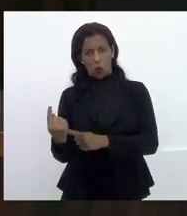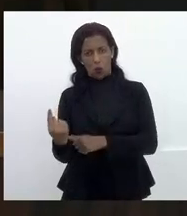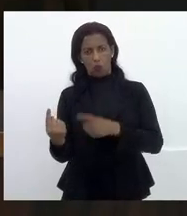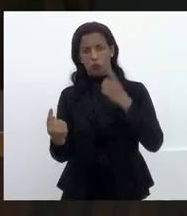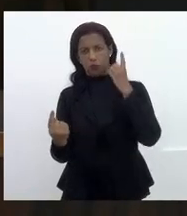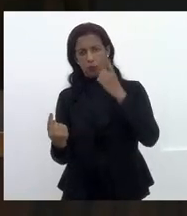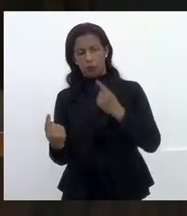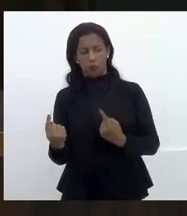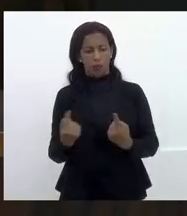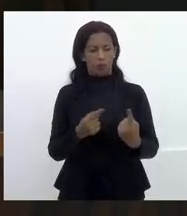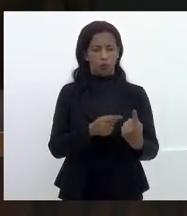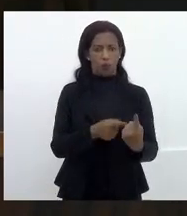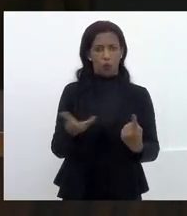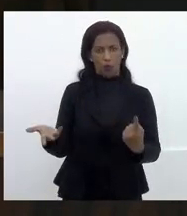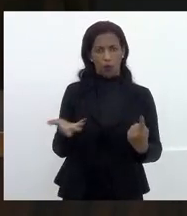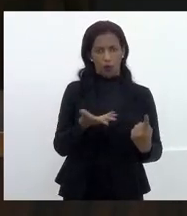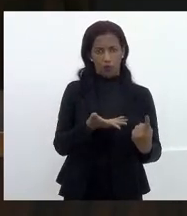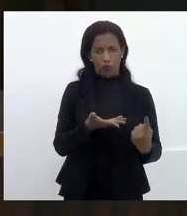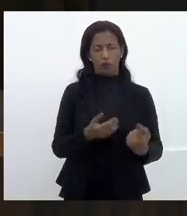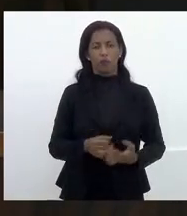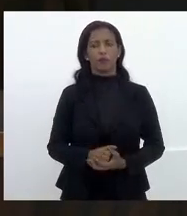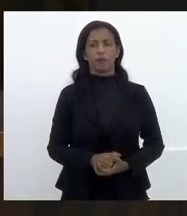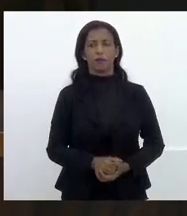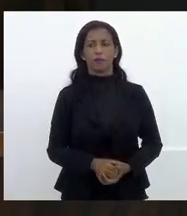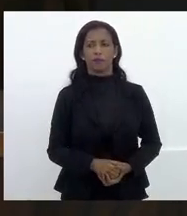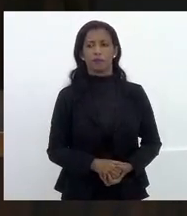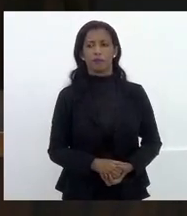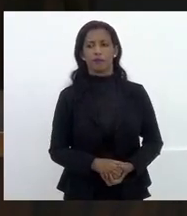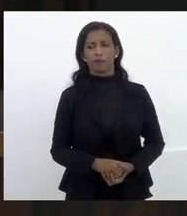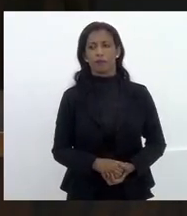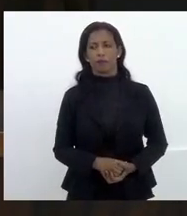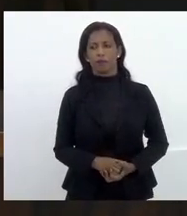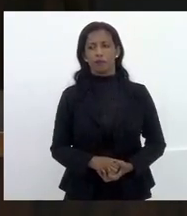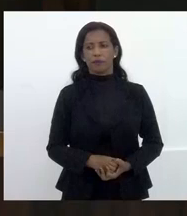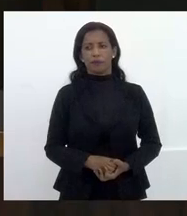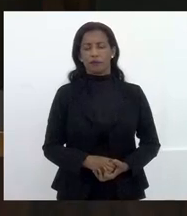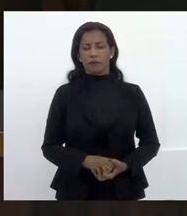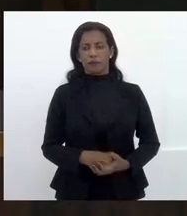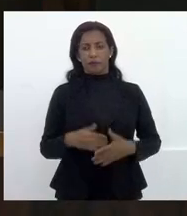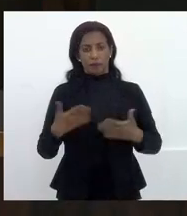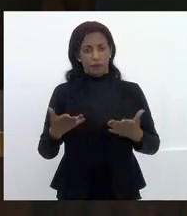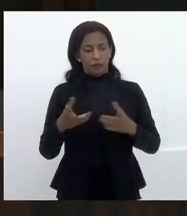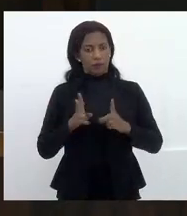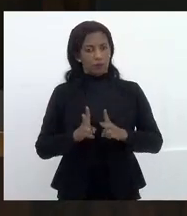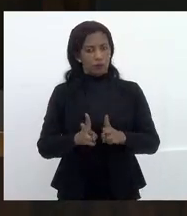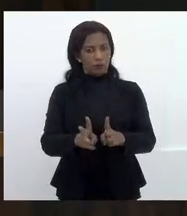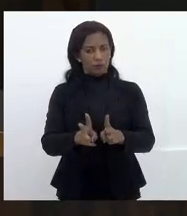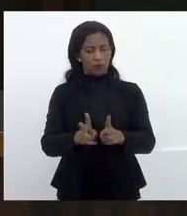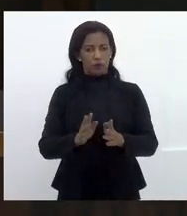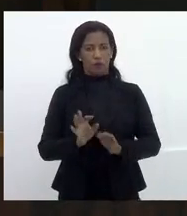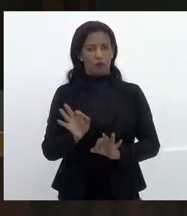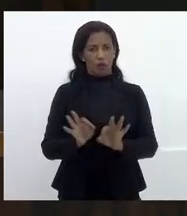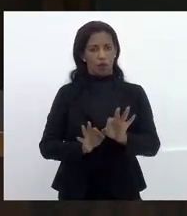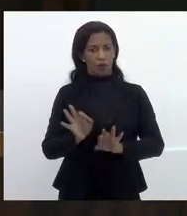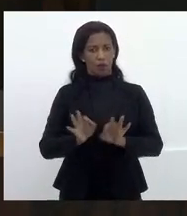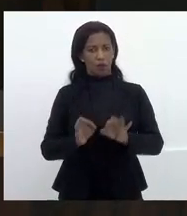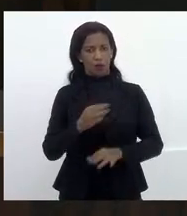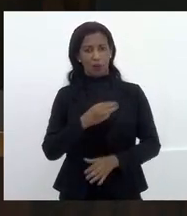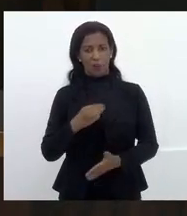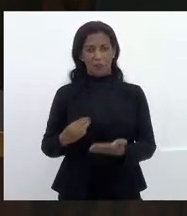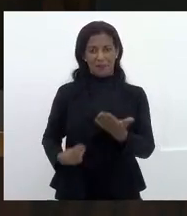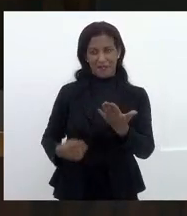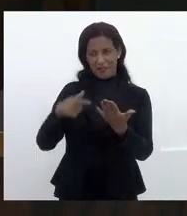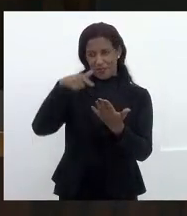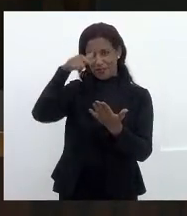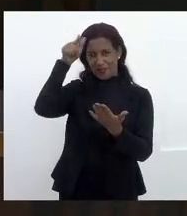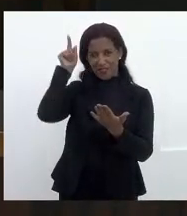deputado e uma fala de representação dos servidores públicos estão seguindo o modelo do nosso mestre nos